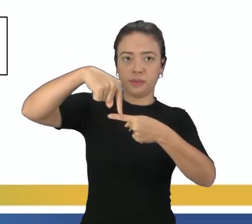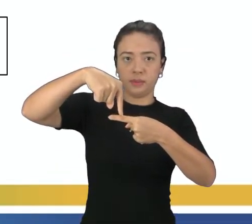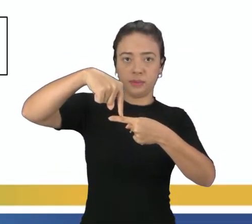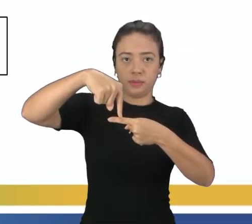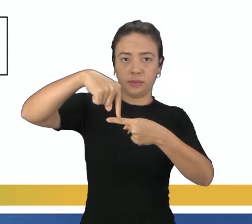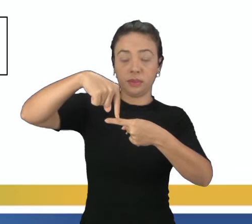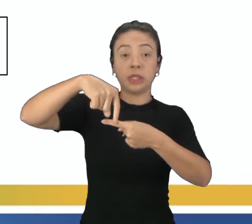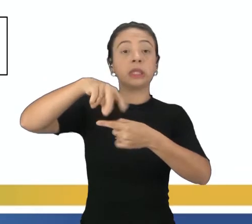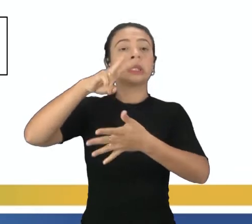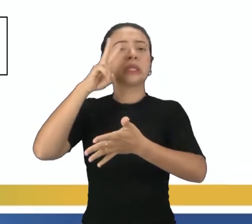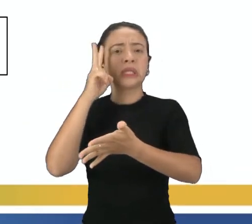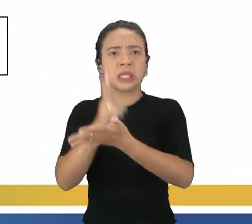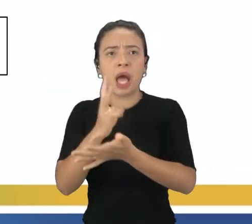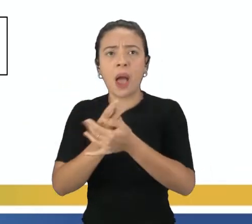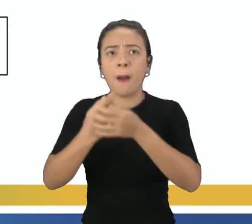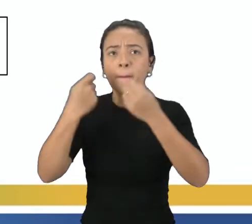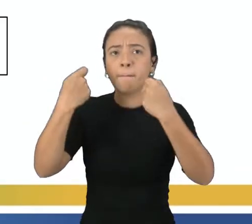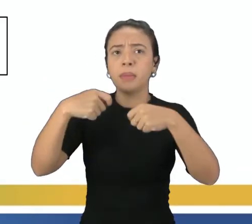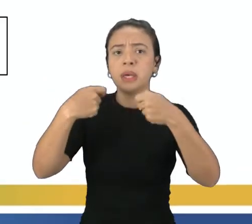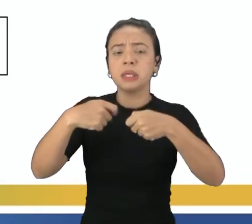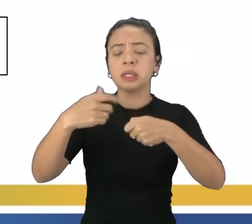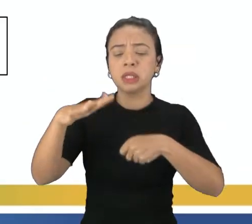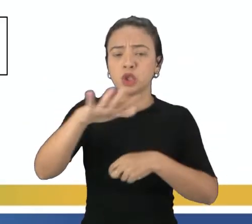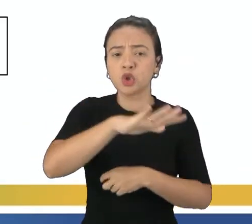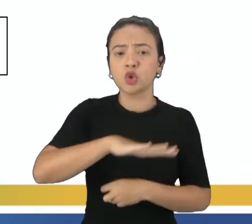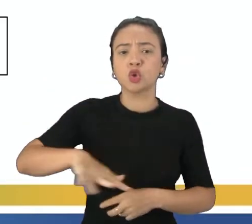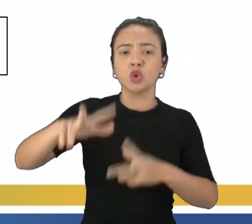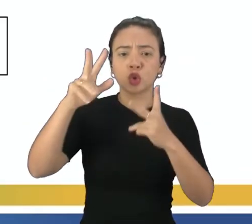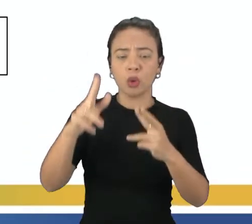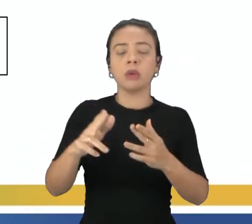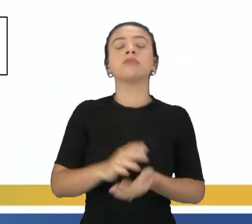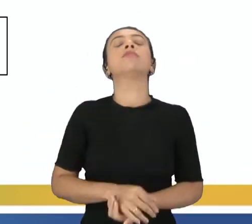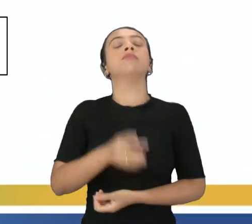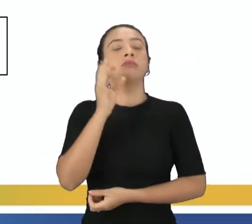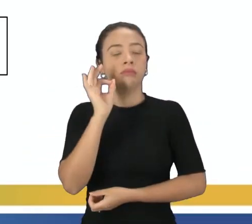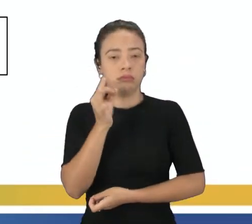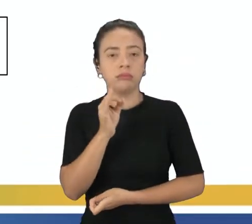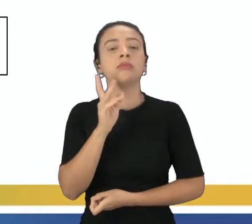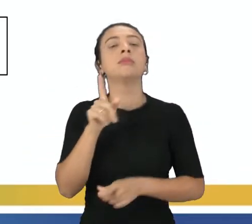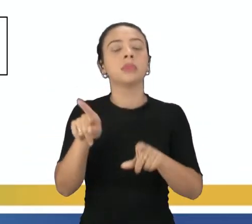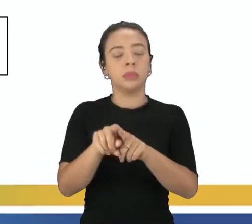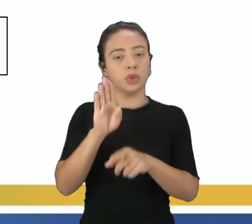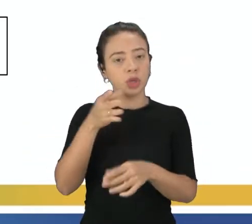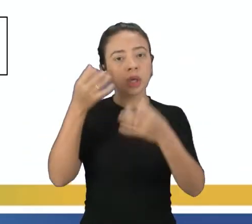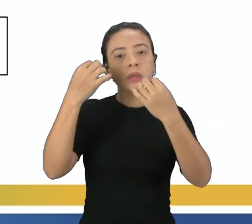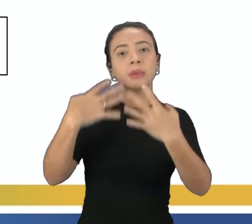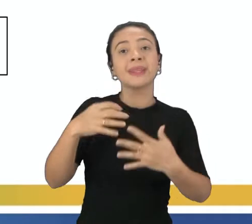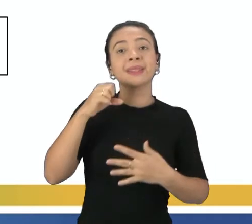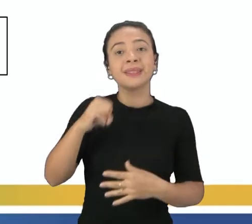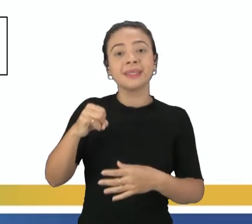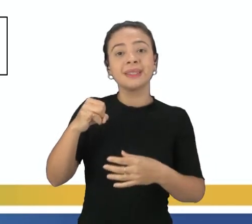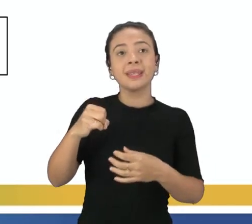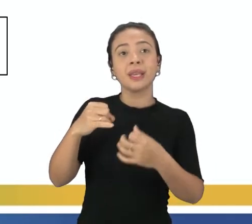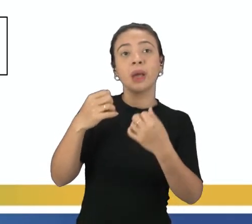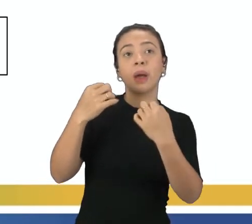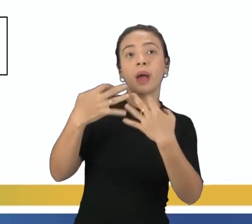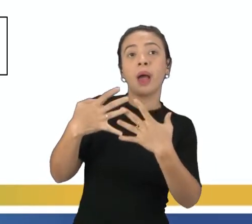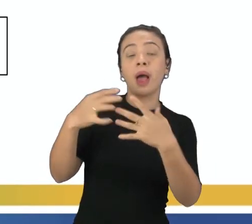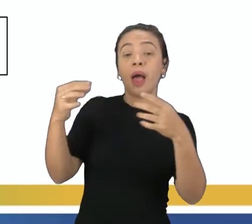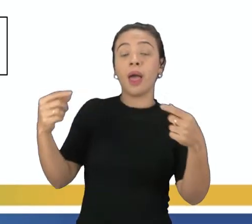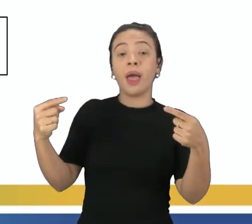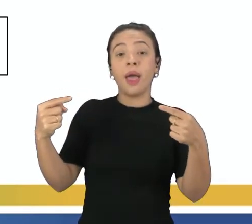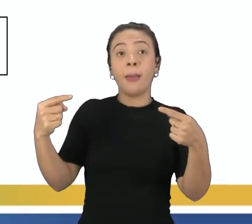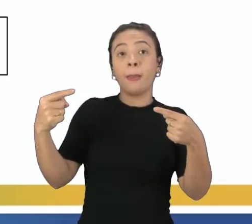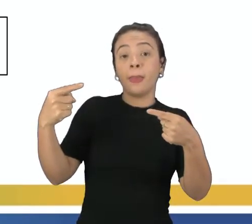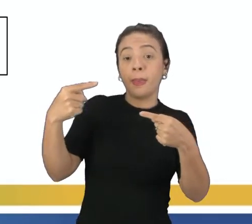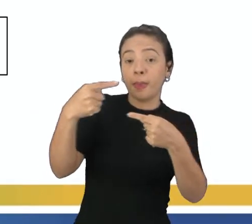estão necessariamente contidas no mesmo plano. Correto, eu falei para vocês. Quando nós falamos em retas